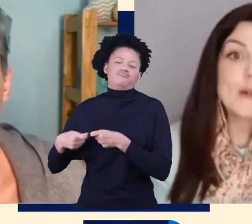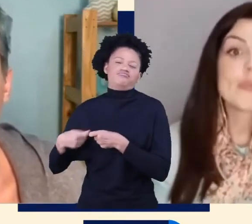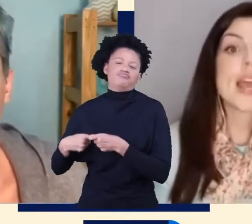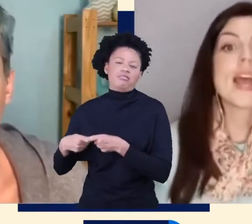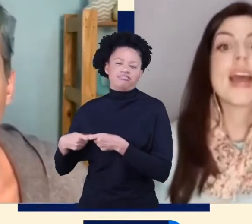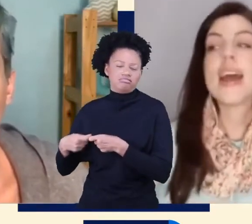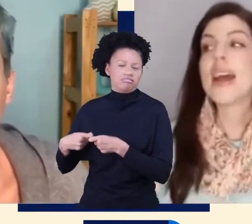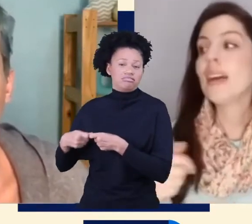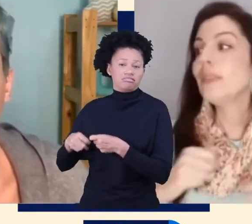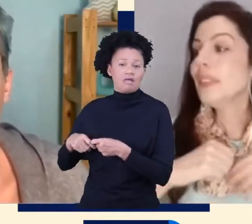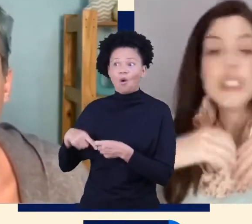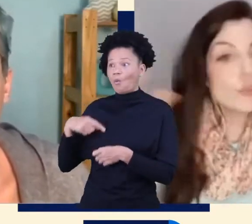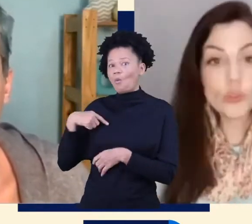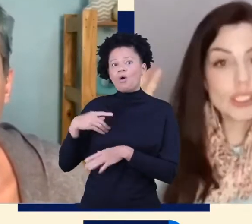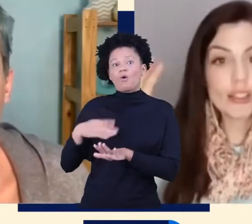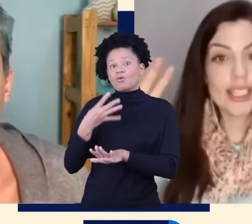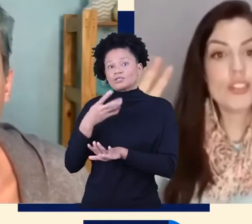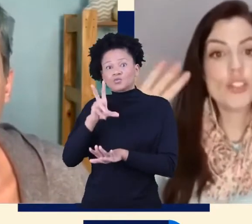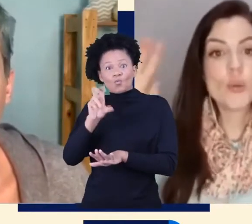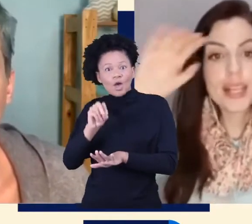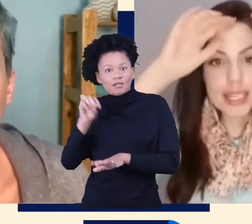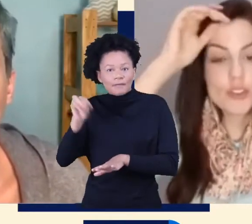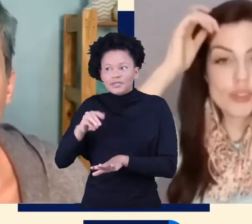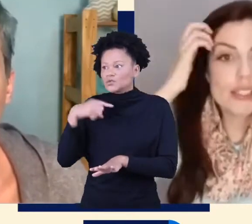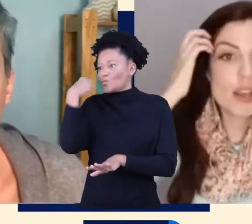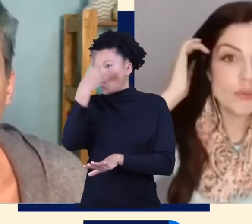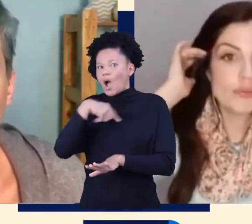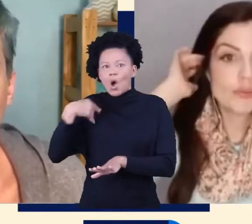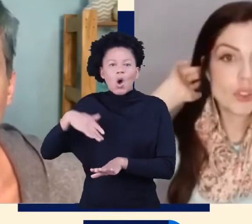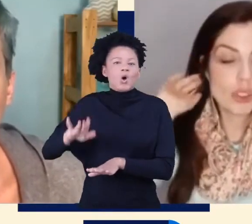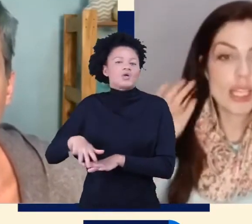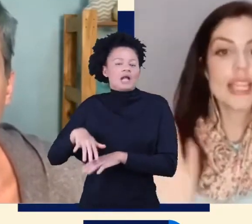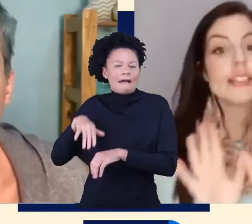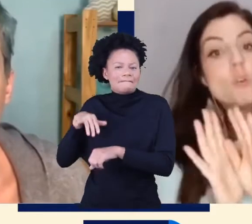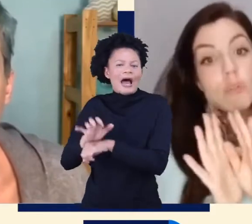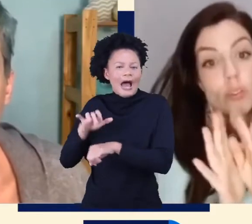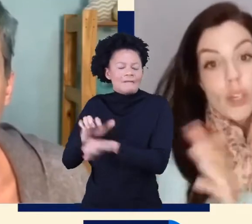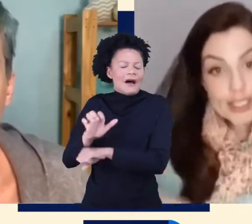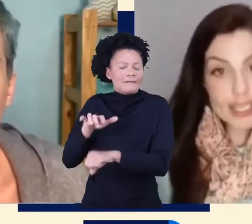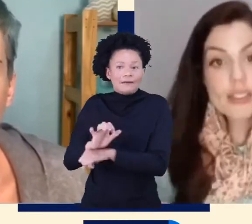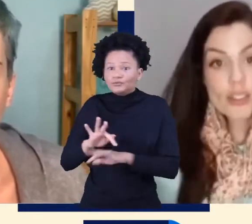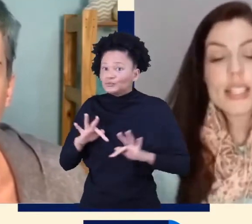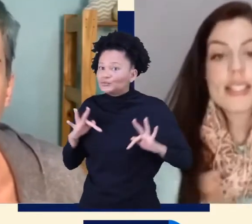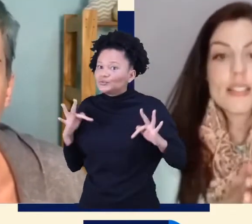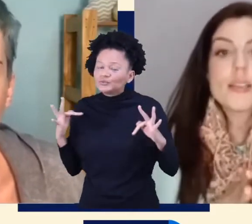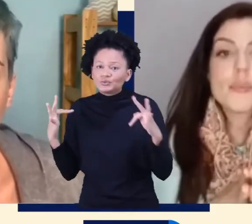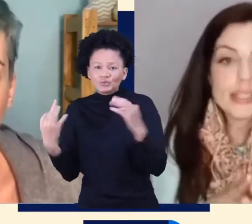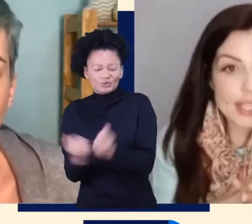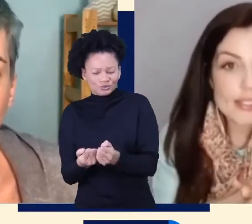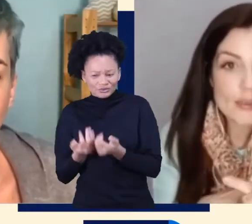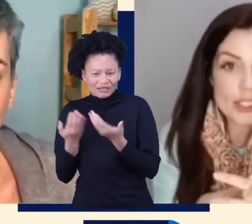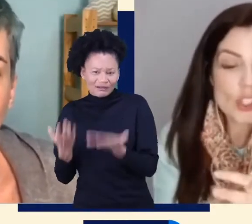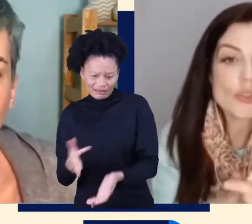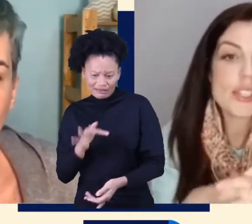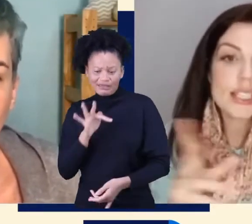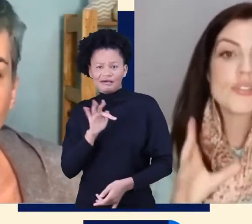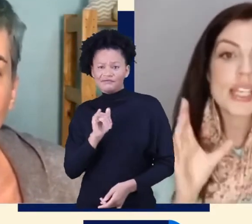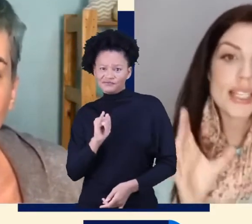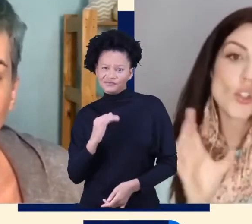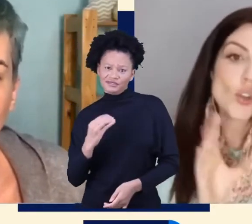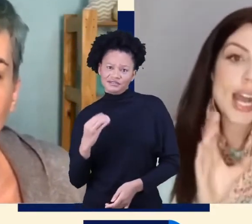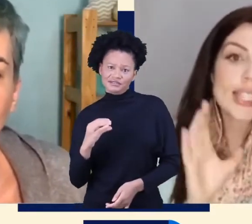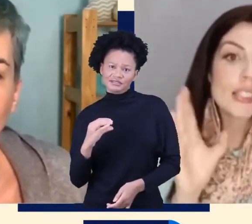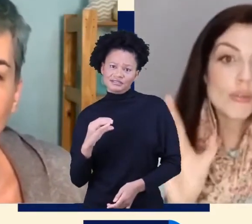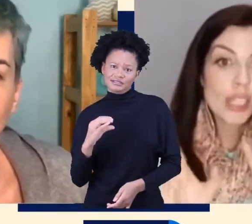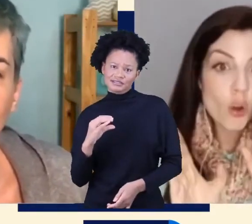tanto, e tudo aquilo ali, gente, é uma grande ficção, ok? Então, crianças e adolescentes também têm que saber disso. Se elas